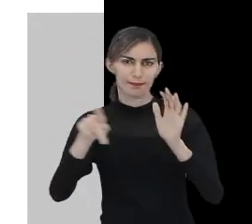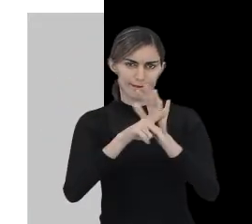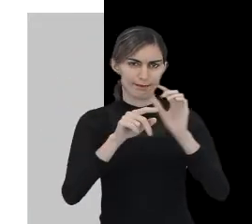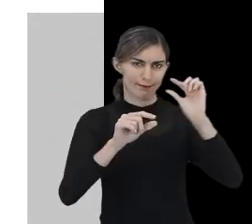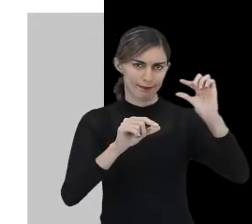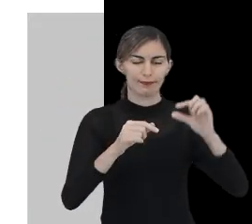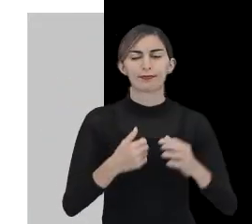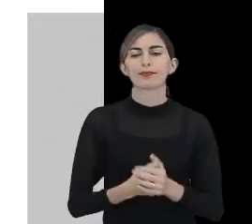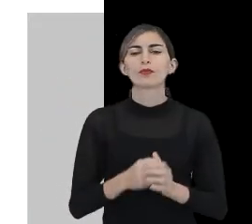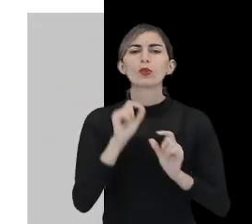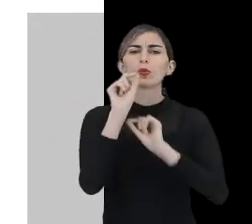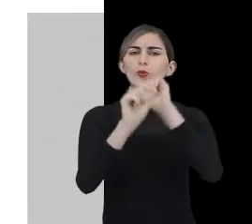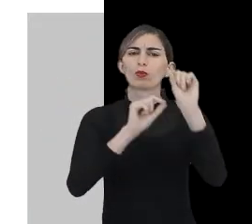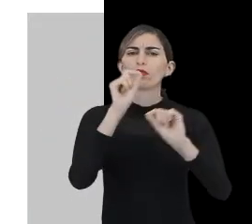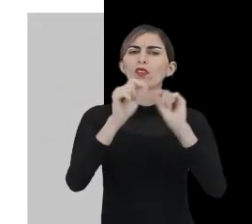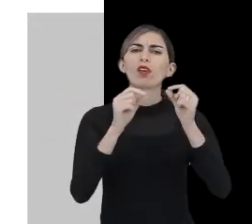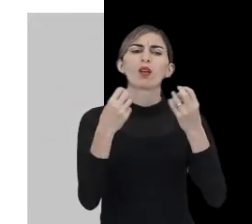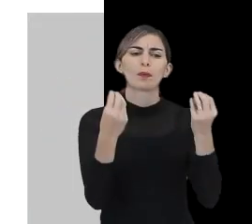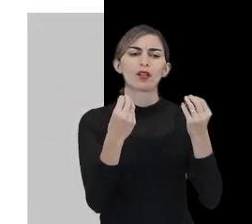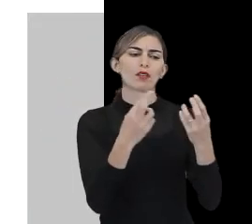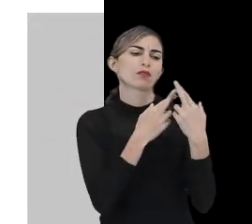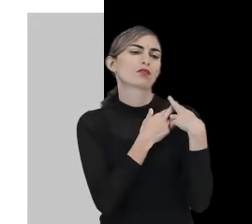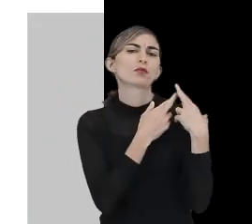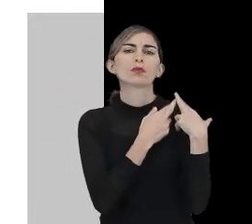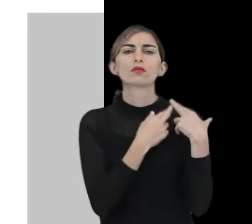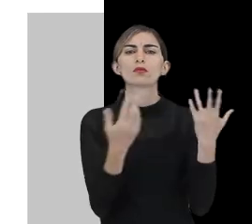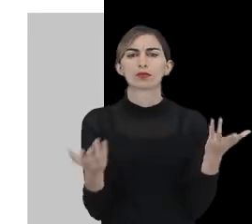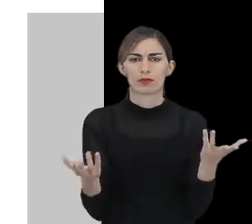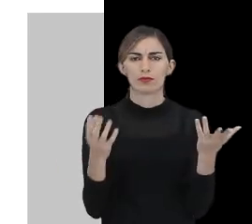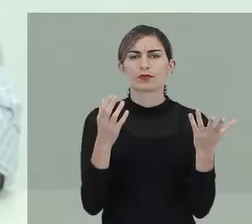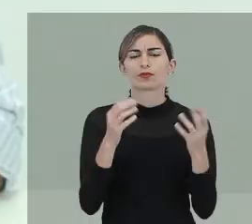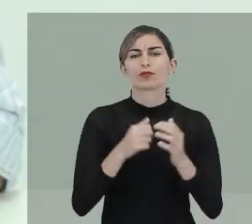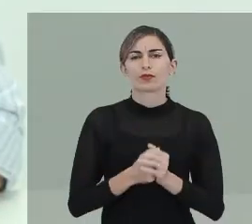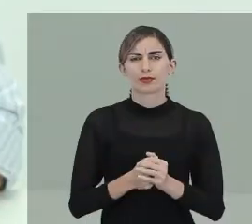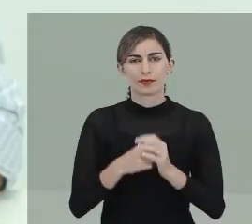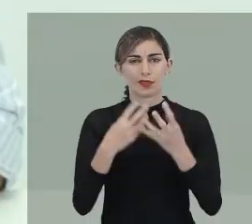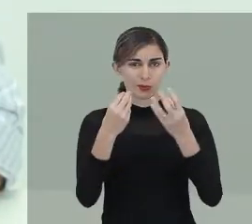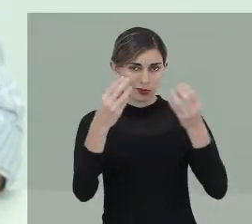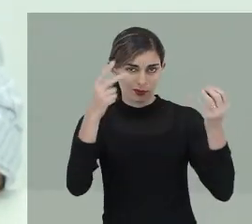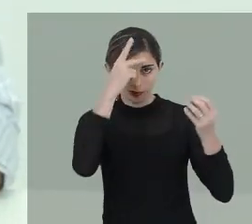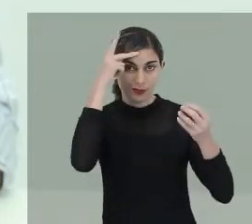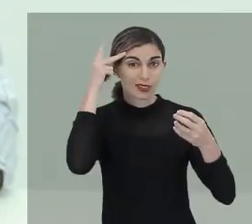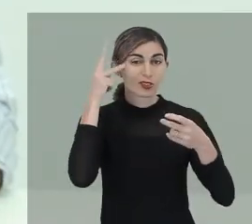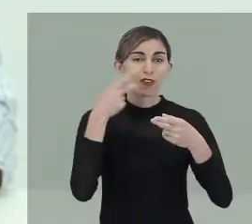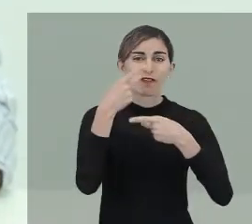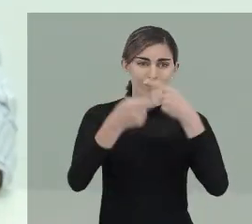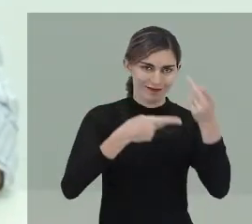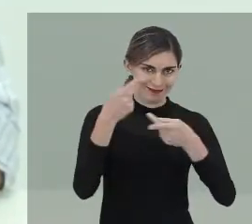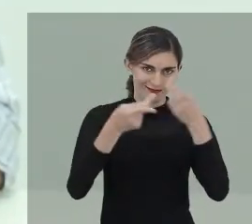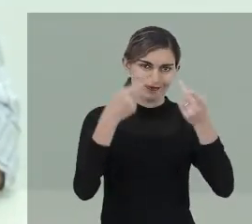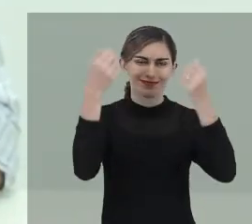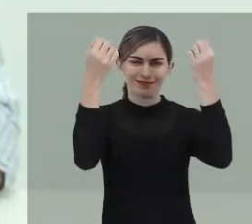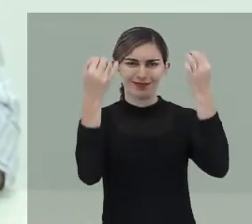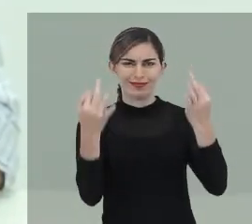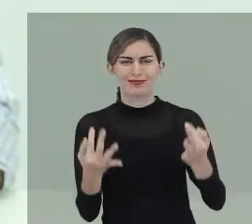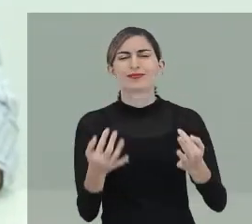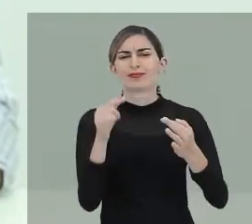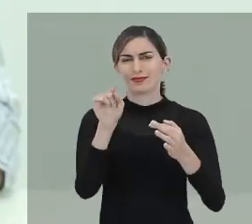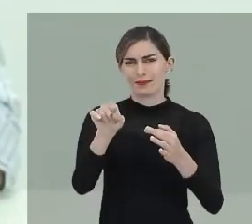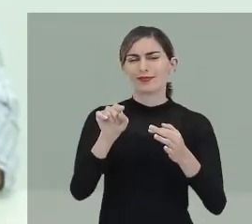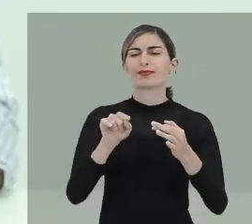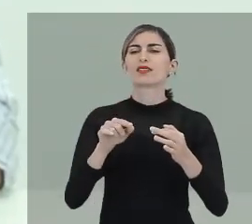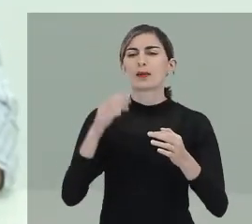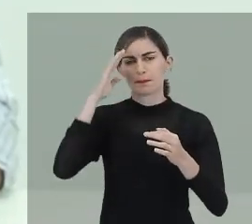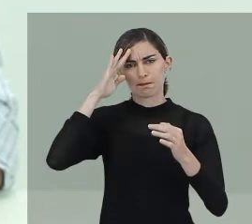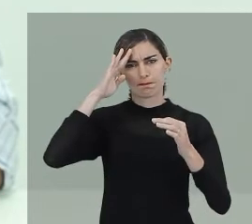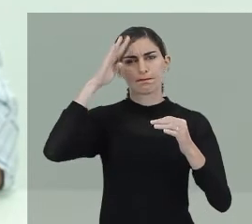lá. Então, o que é e para que serve a classe Intent? Muitos consideram a classe Intent